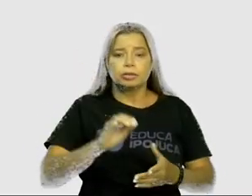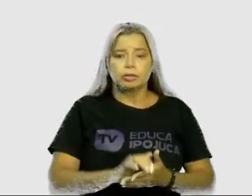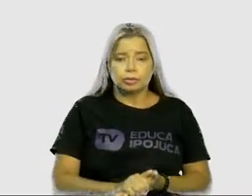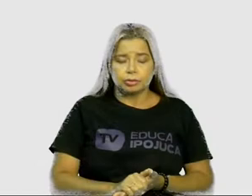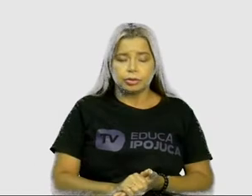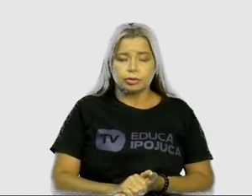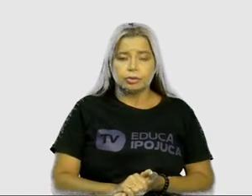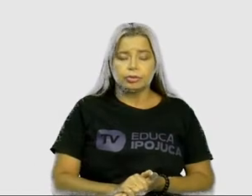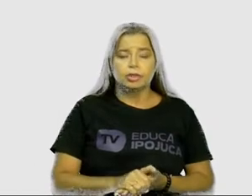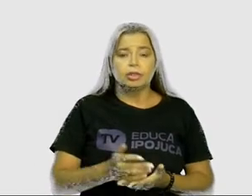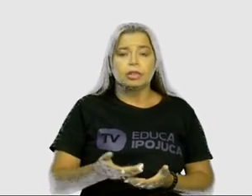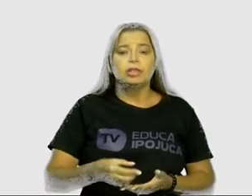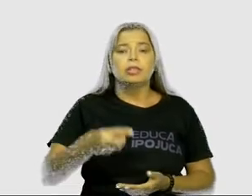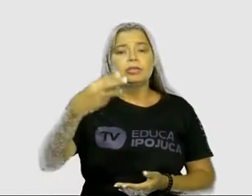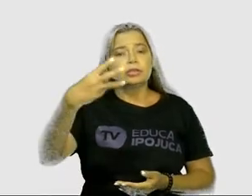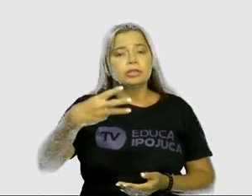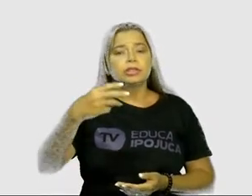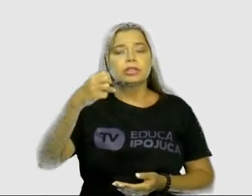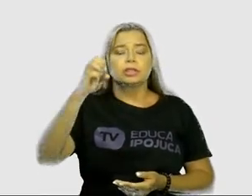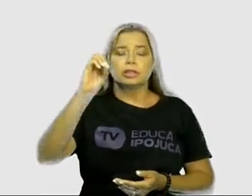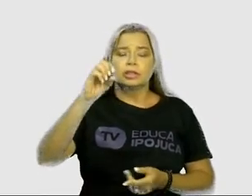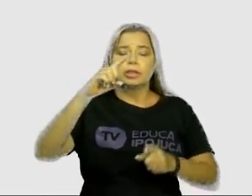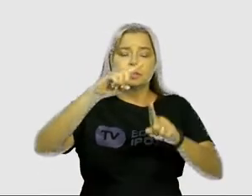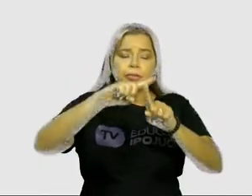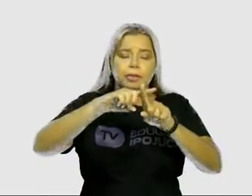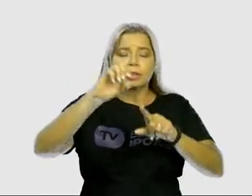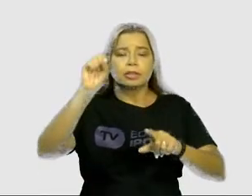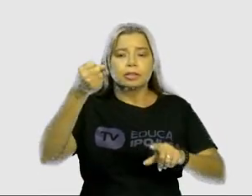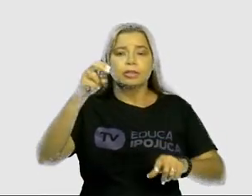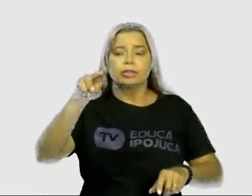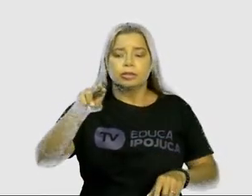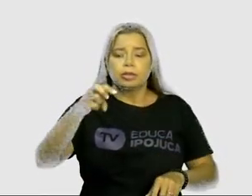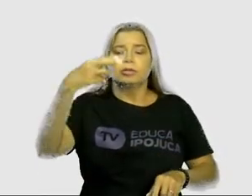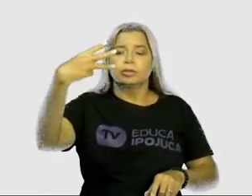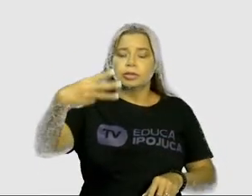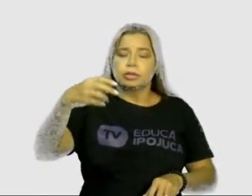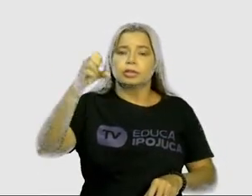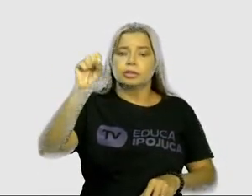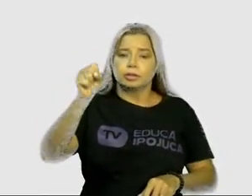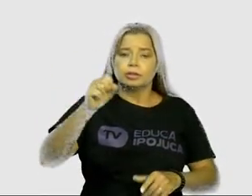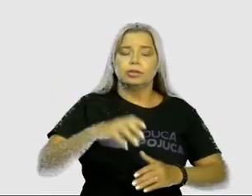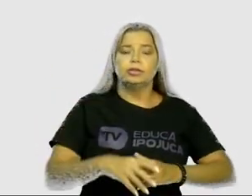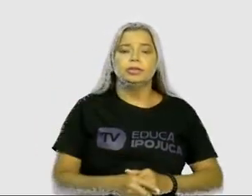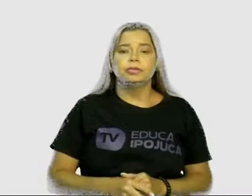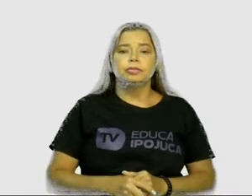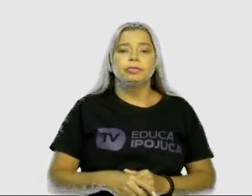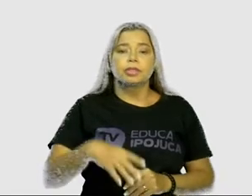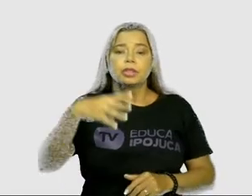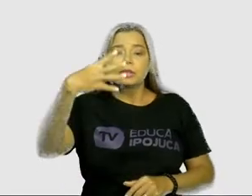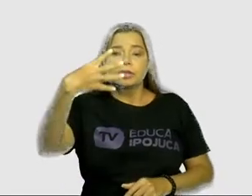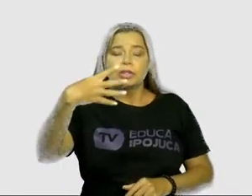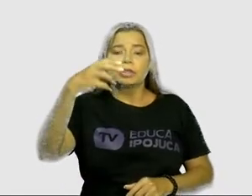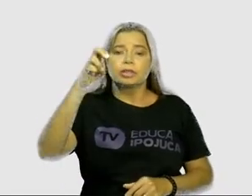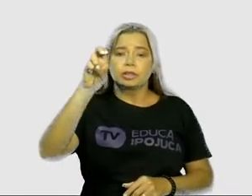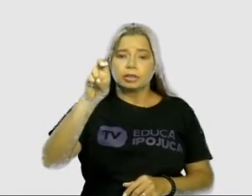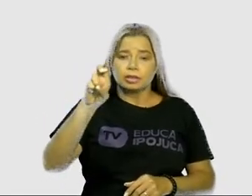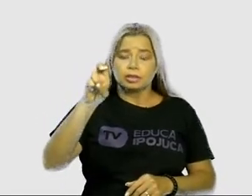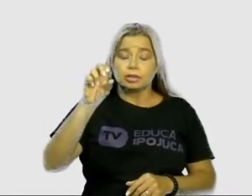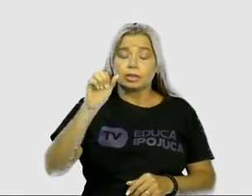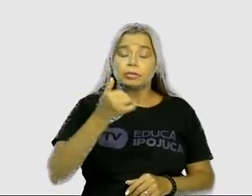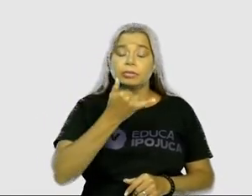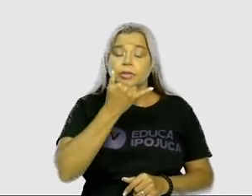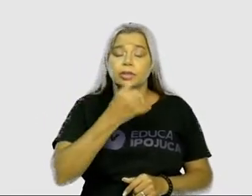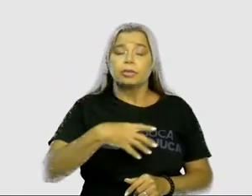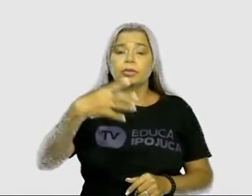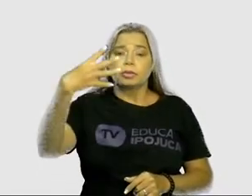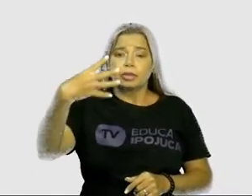gente? Igual a 38. Lá embaixo, 43. Ele decomposto, ele vai